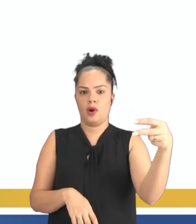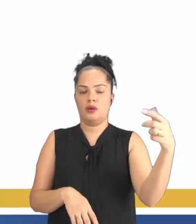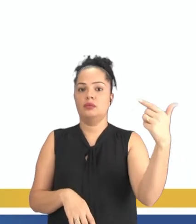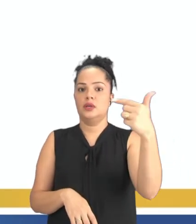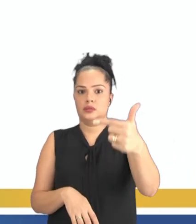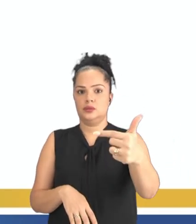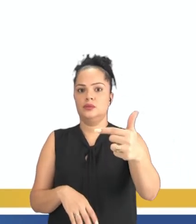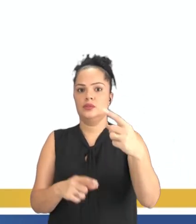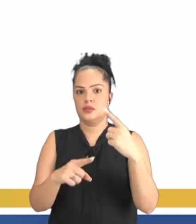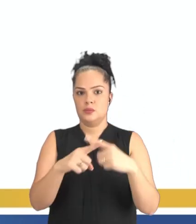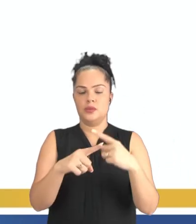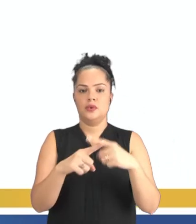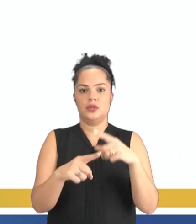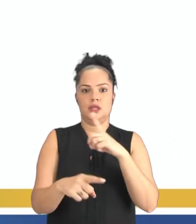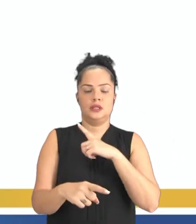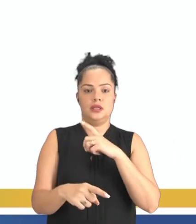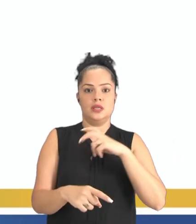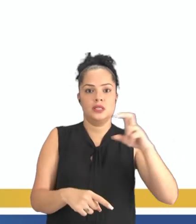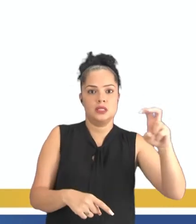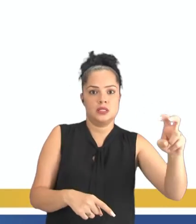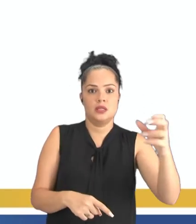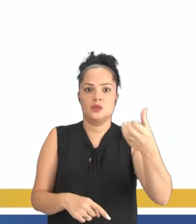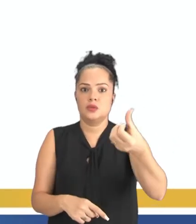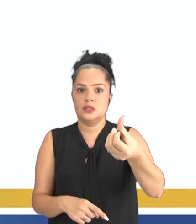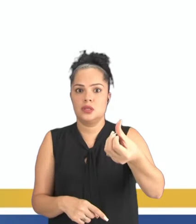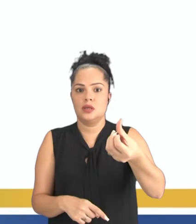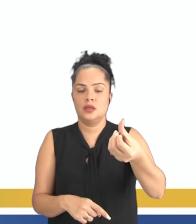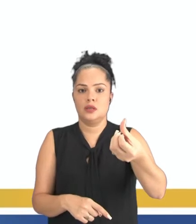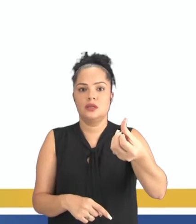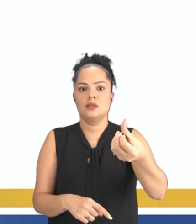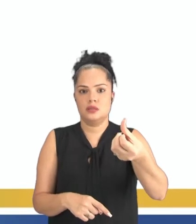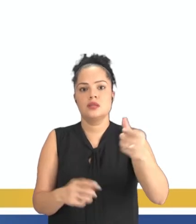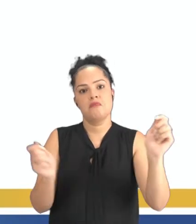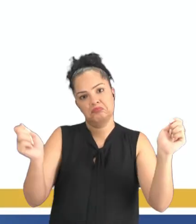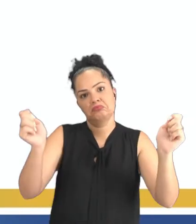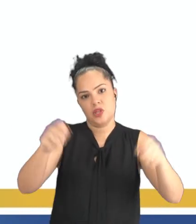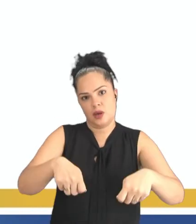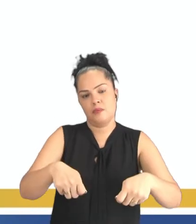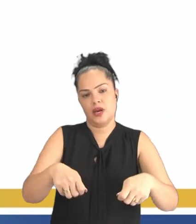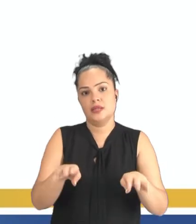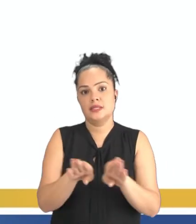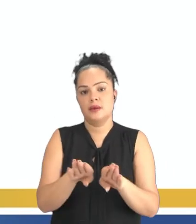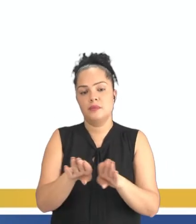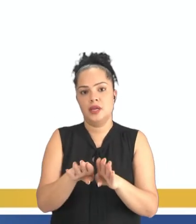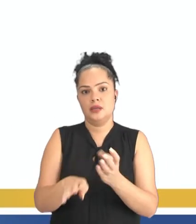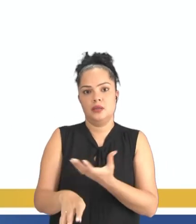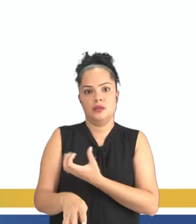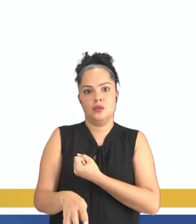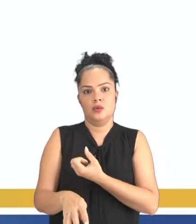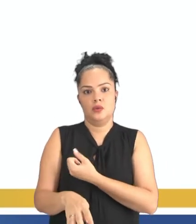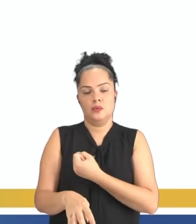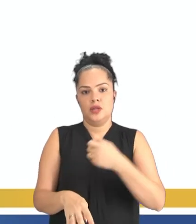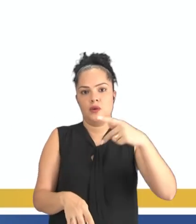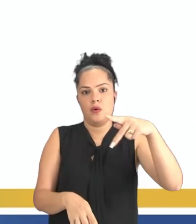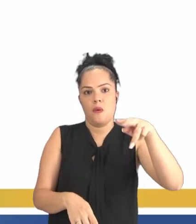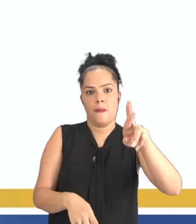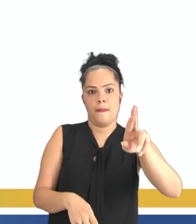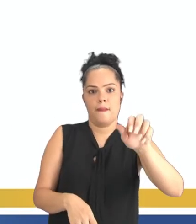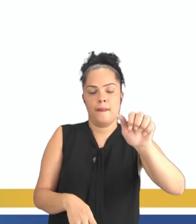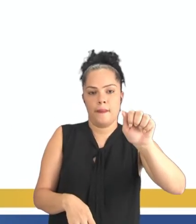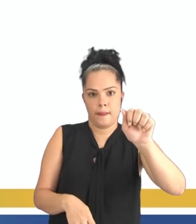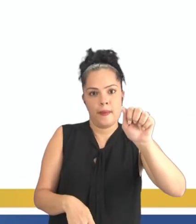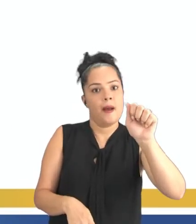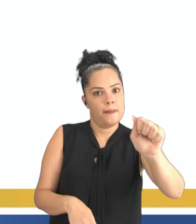tenho 5 e 6 como possibilidades. A possibilidade de obter um número par é um outro evento,